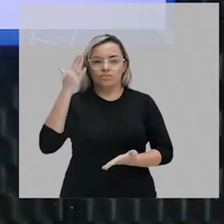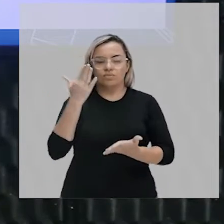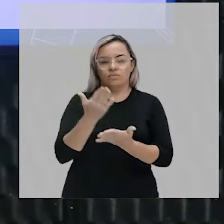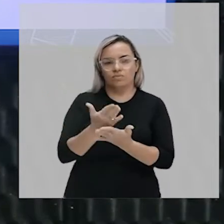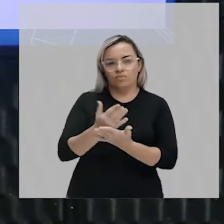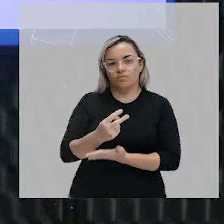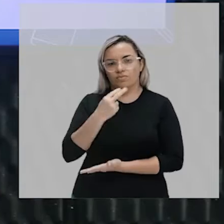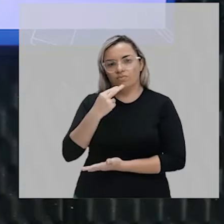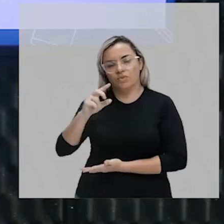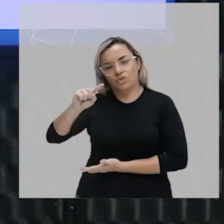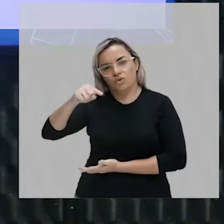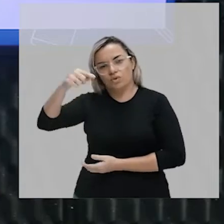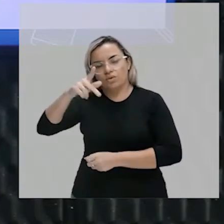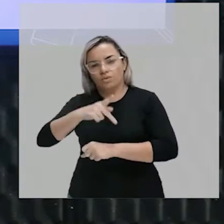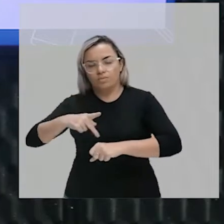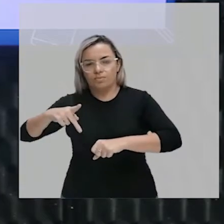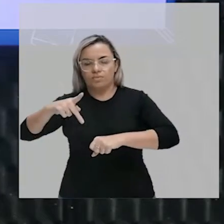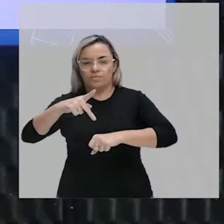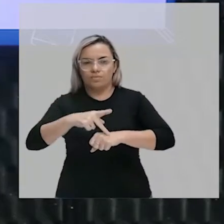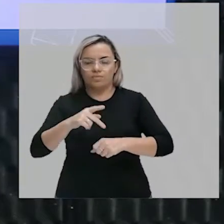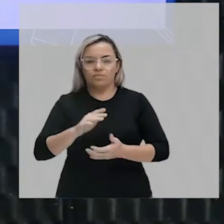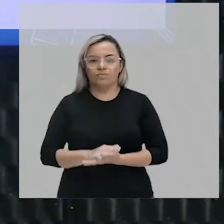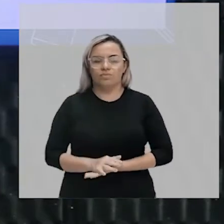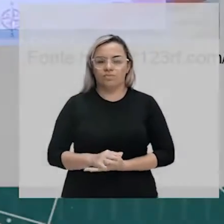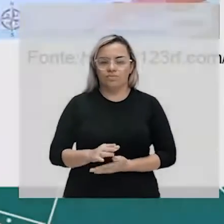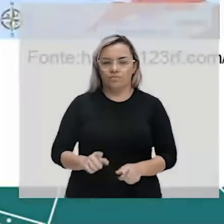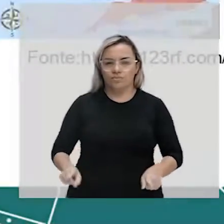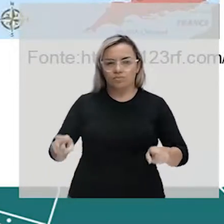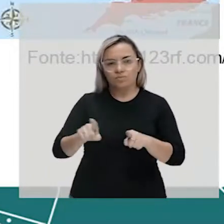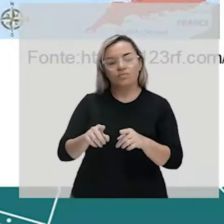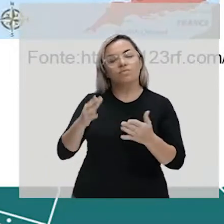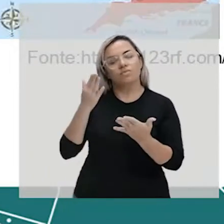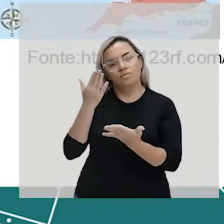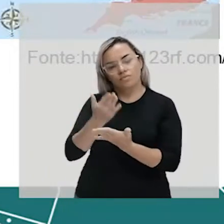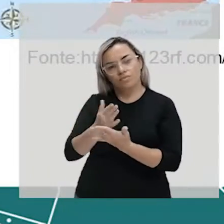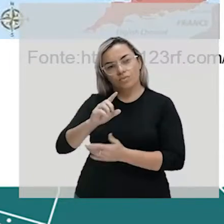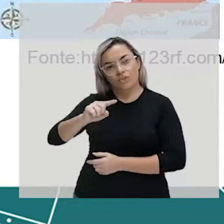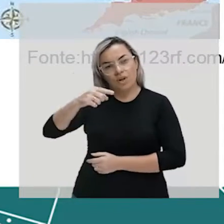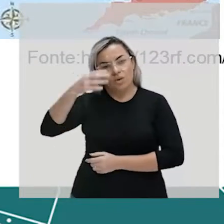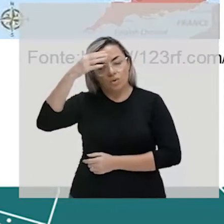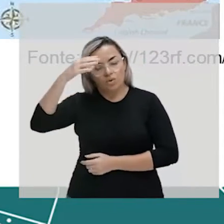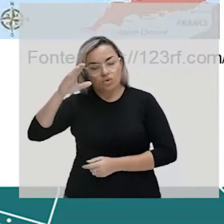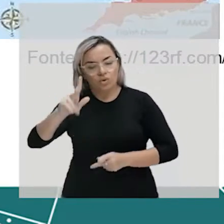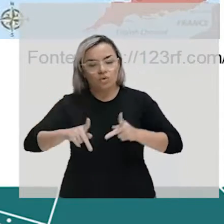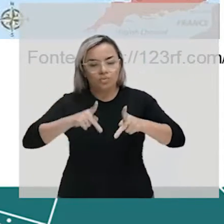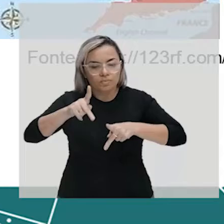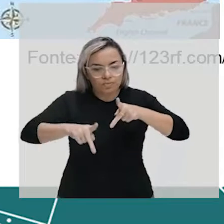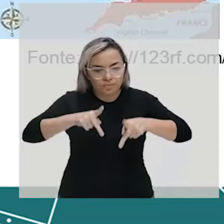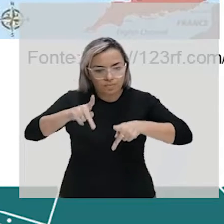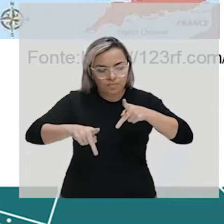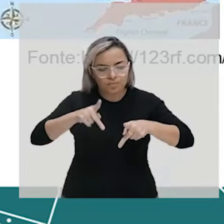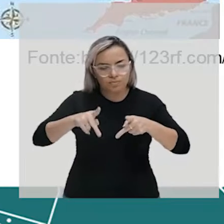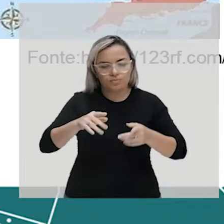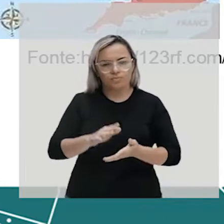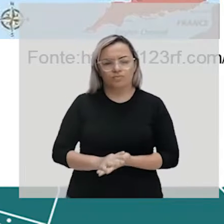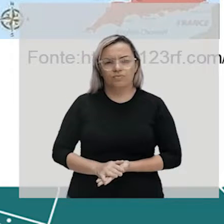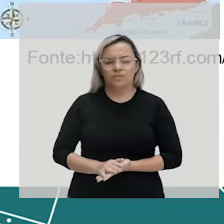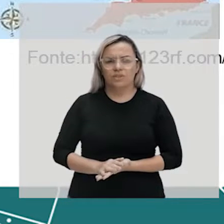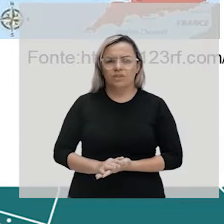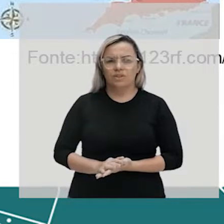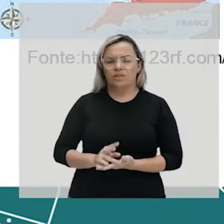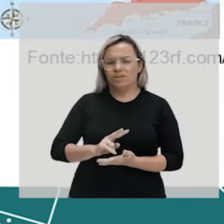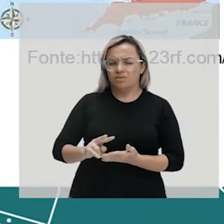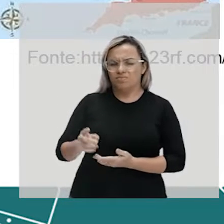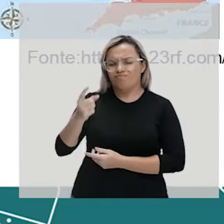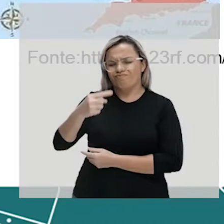estuda um idioma estrangeiro a gente tá estudando um pedacinho da cultura de um outro povo a e muitas vezes a gente pensa que a